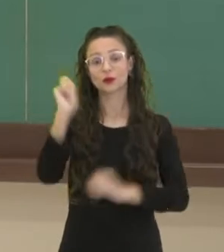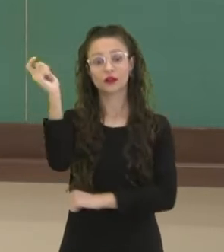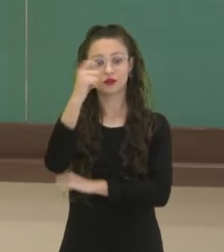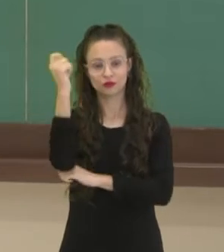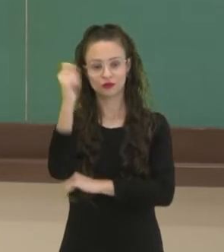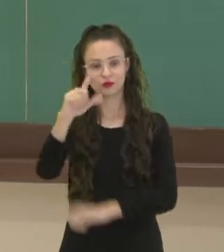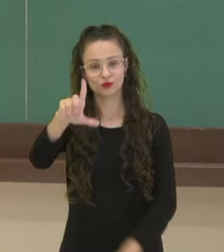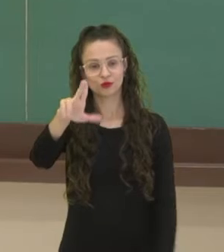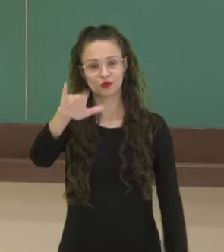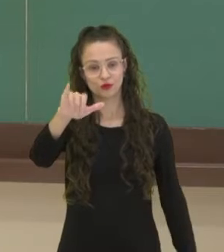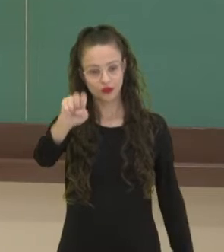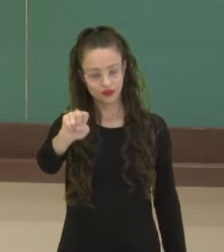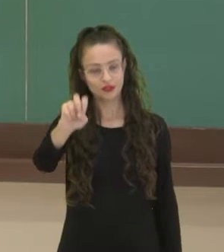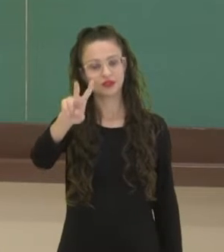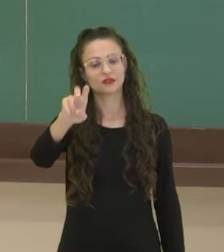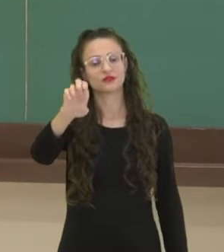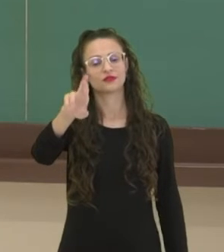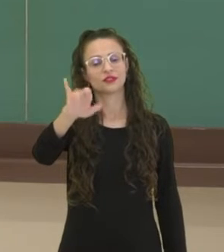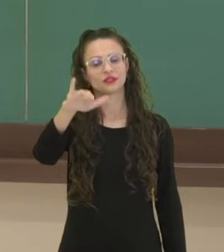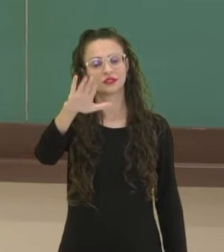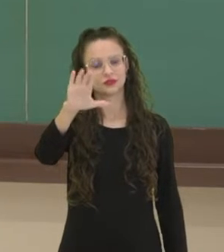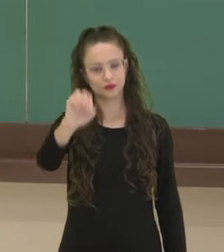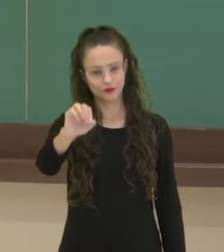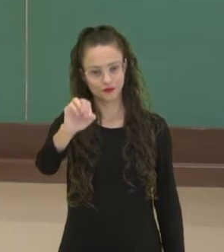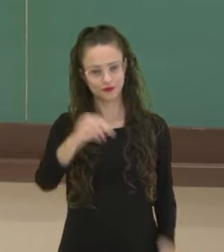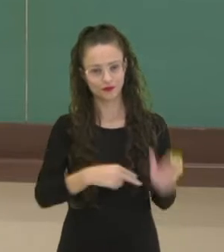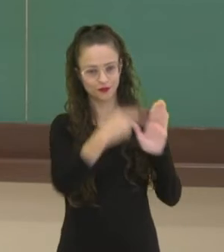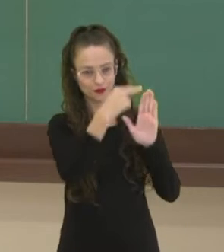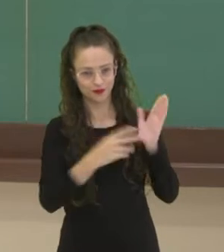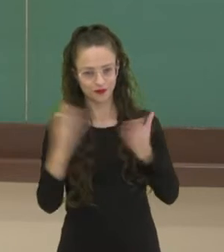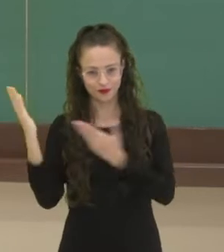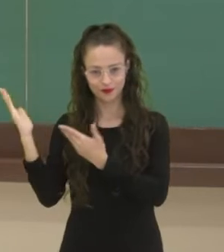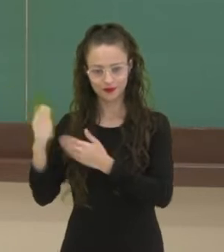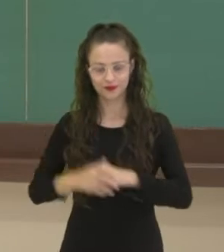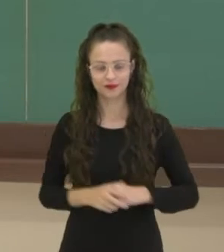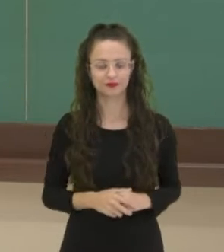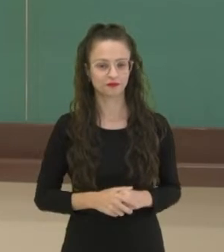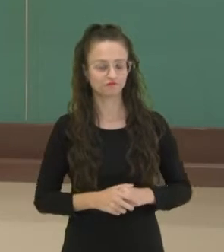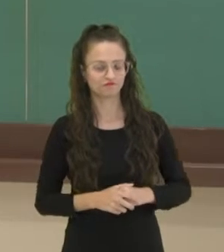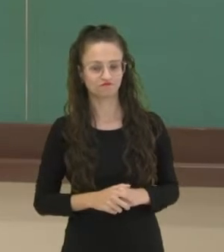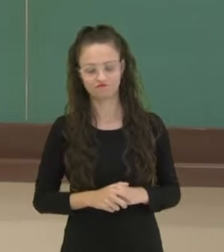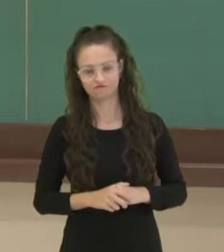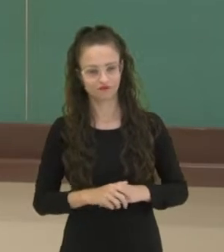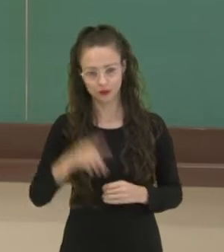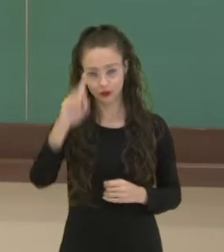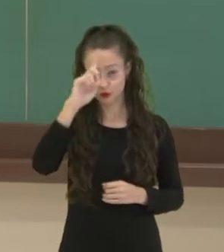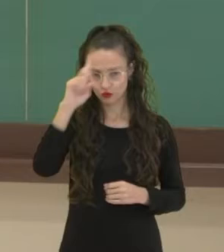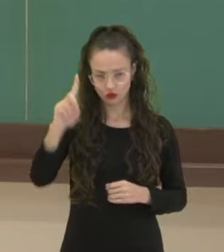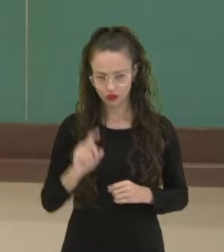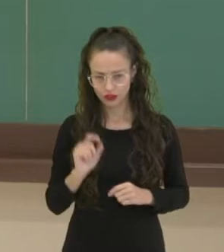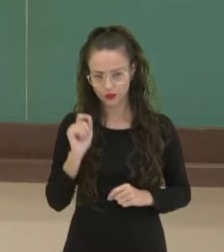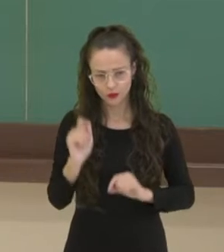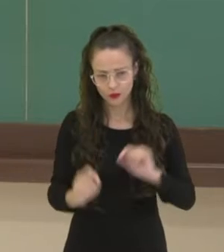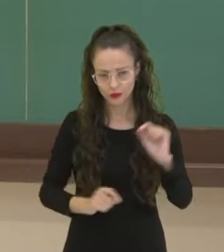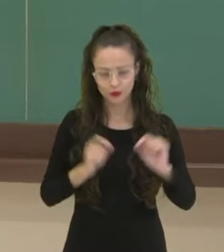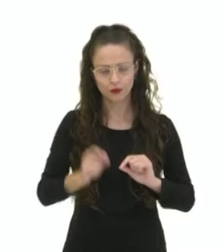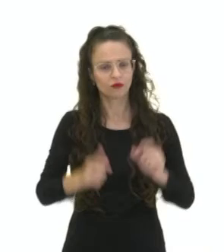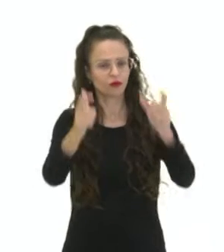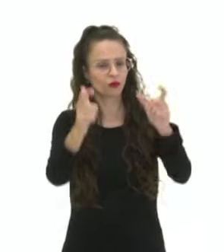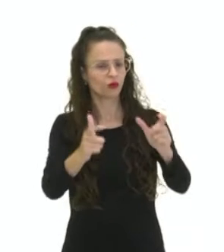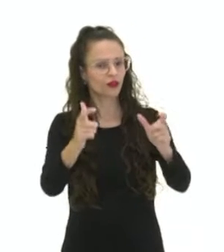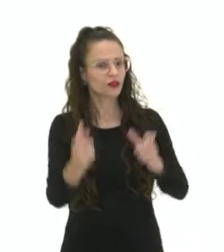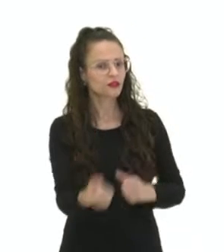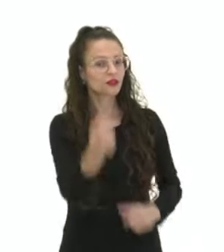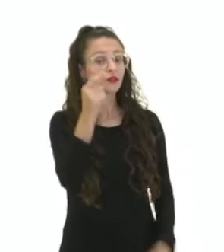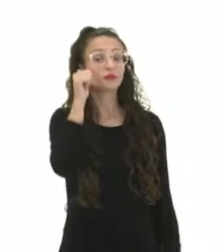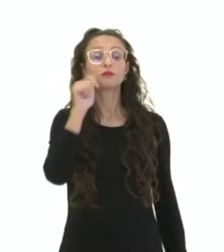Veríssimo. Vamos ao texto? Era uma vez, numa terra muito distante, uma